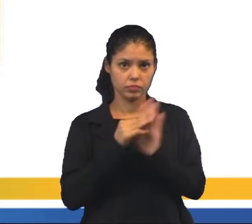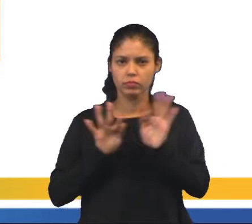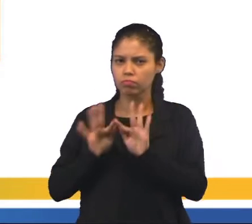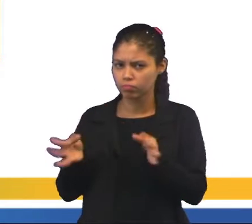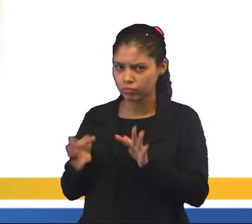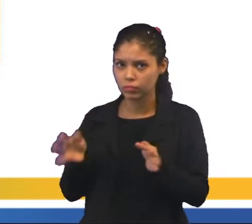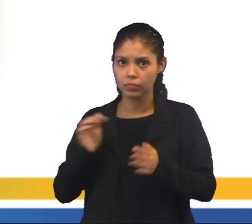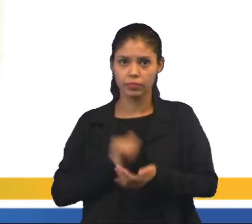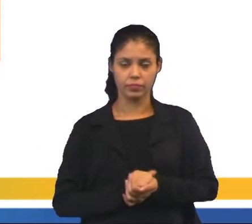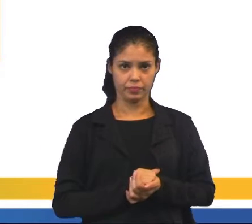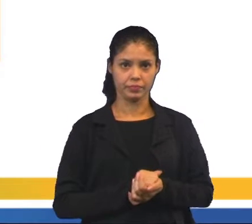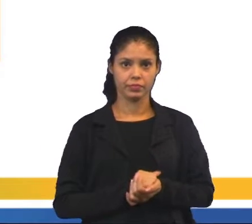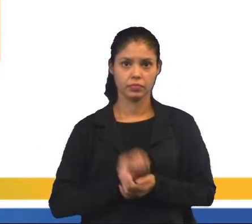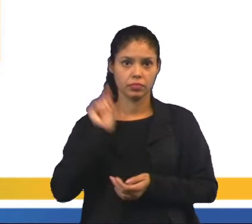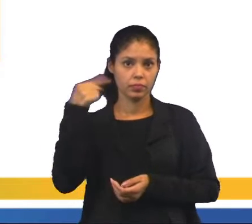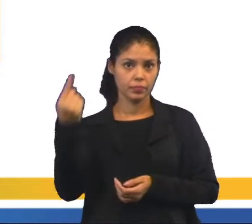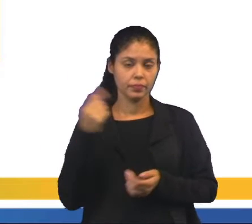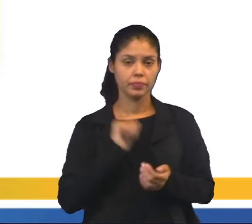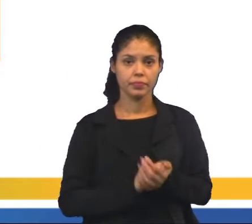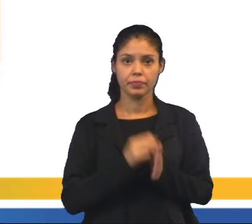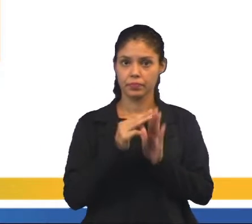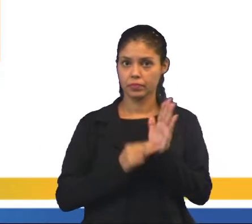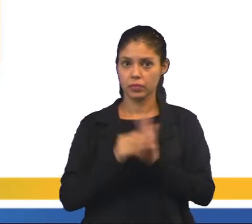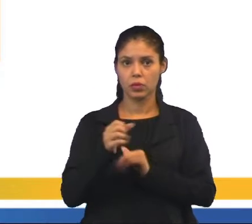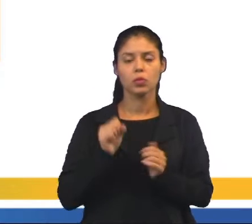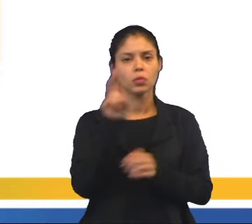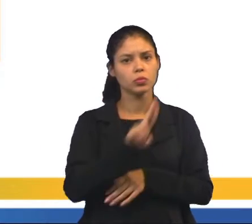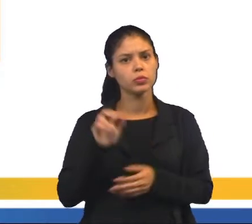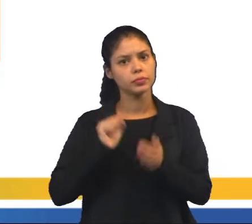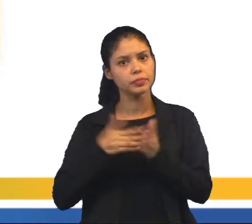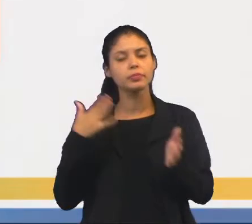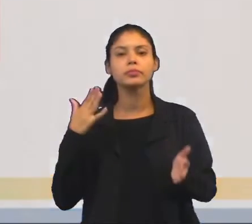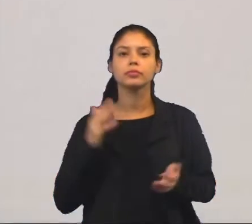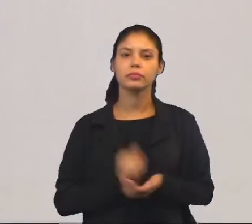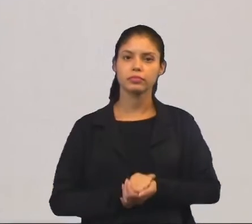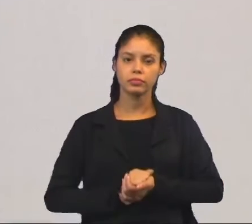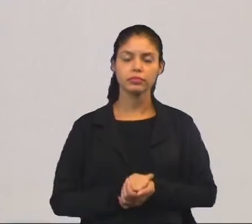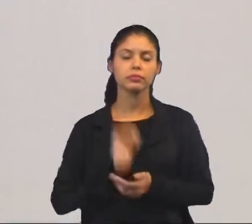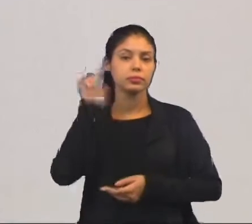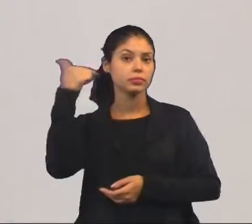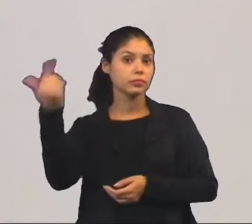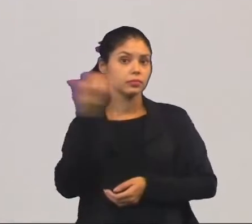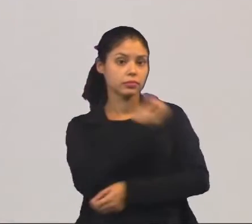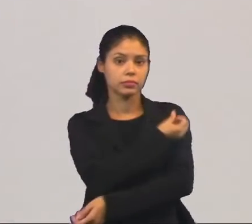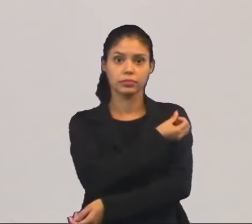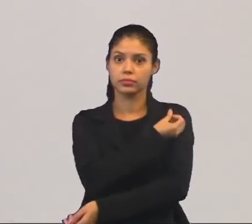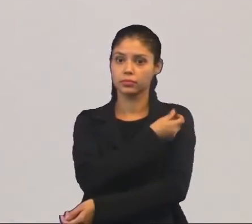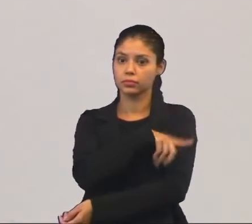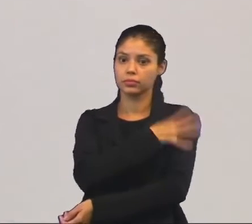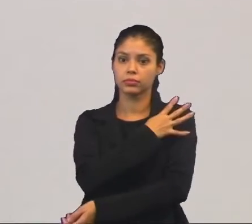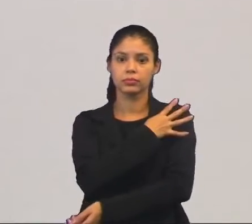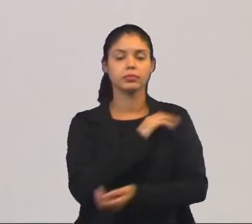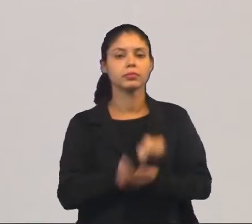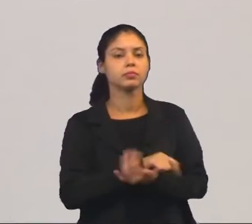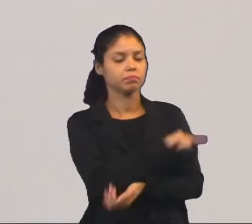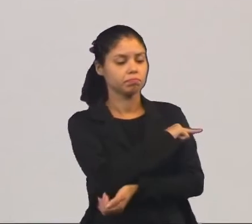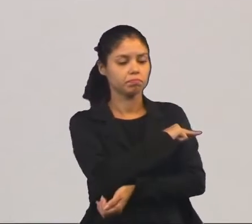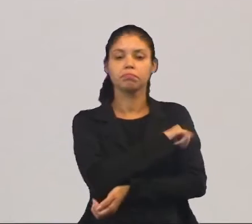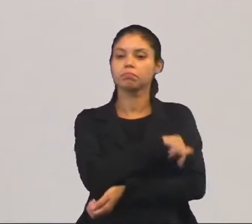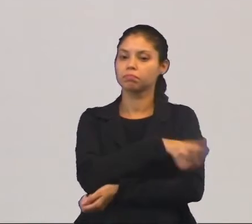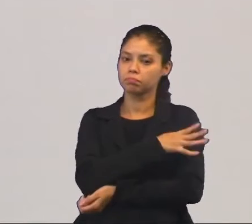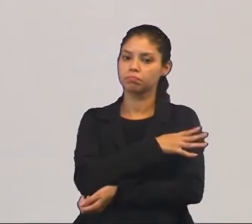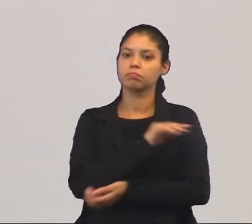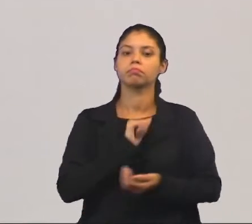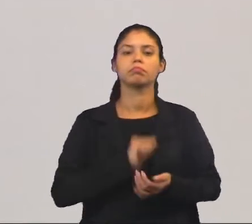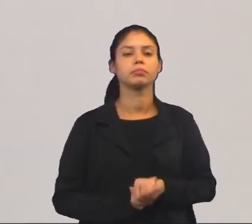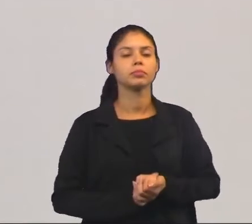simples. Esse é um daqueles métodos que a gente usa muito, tá? Lá no sexto ano, no sétimo, então a